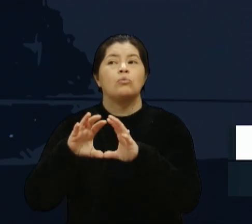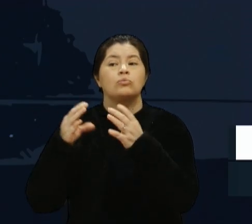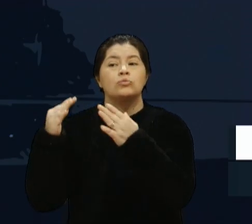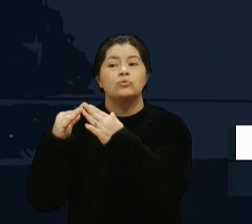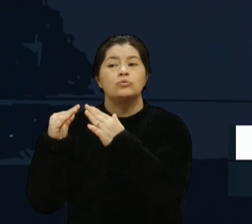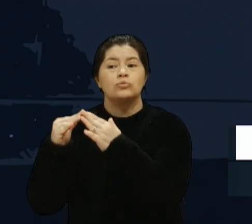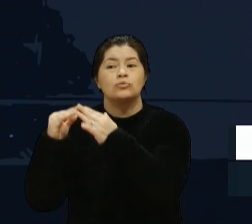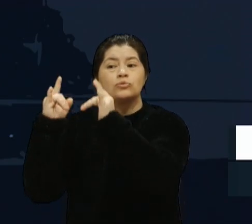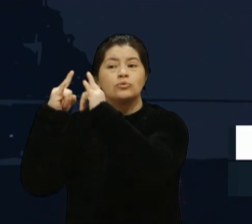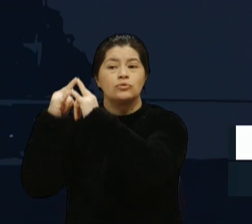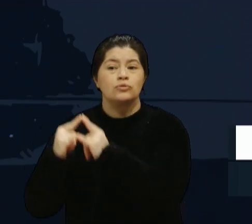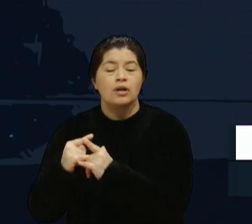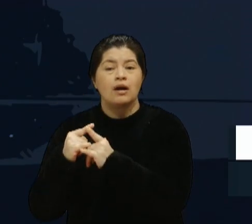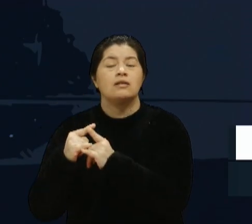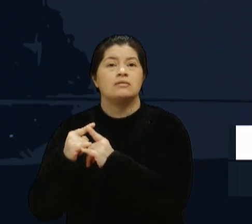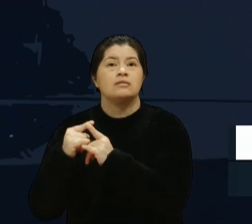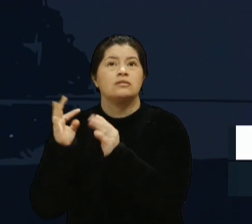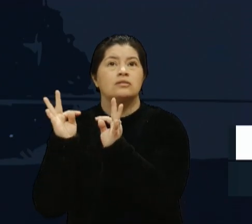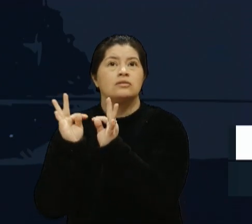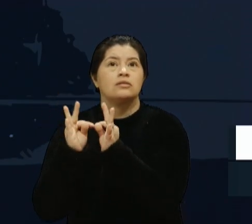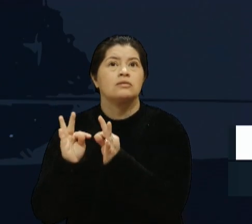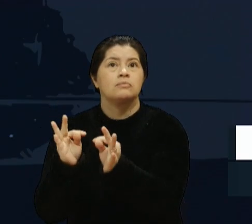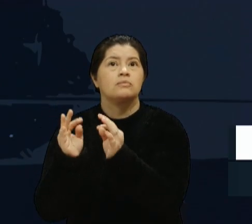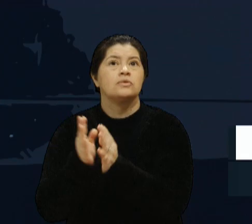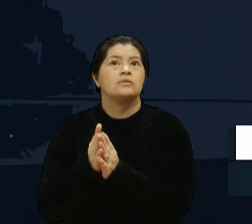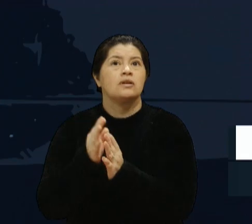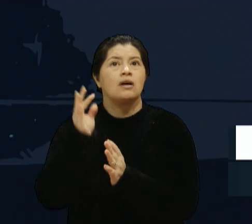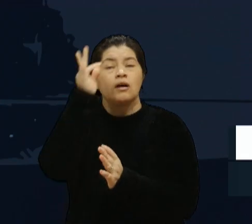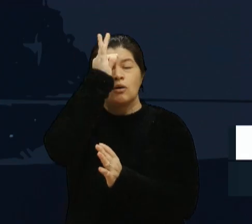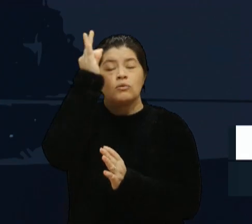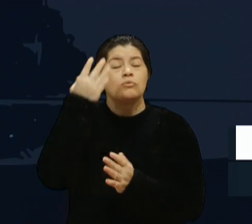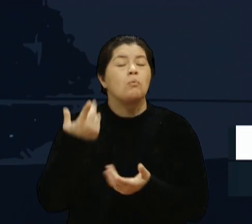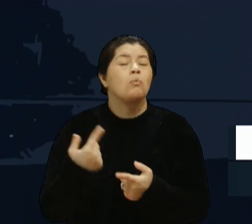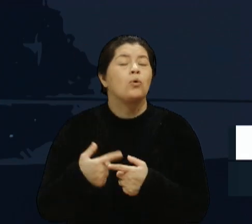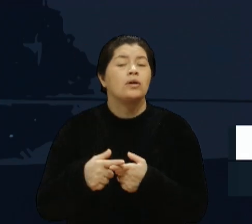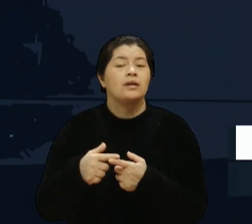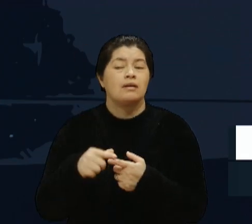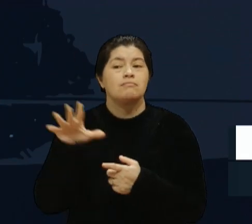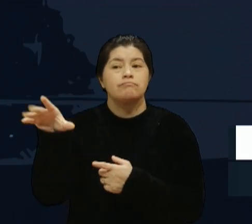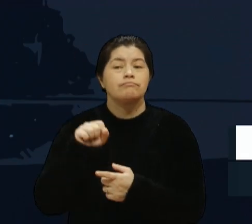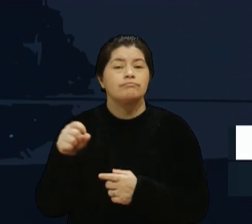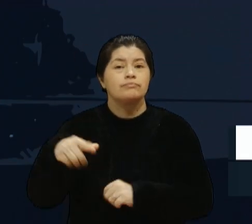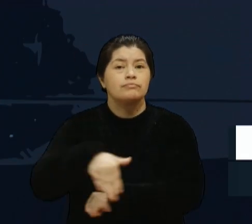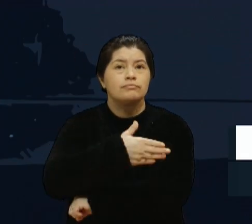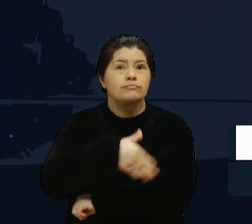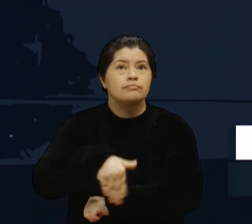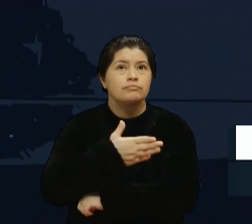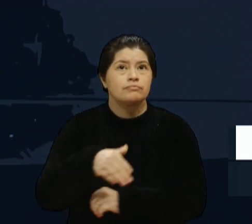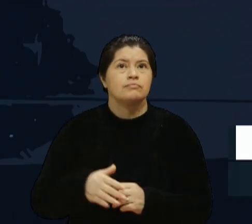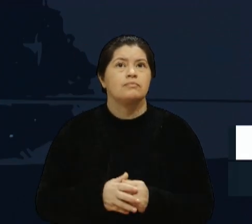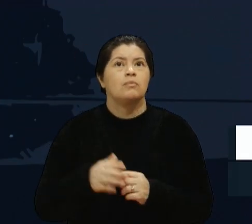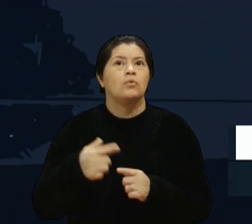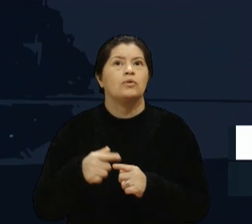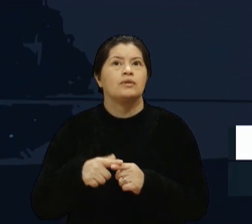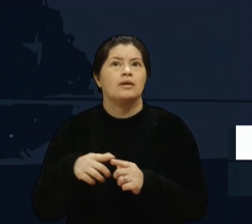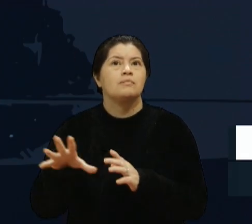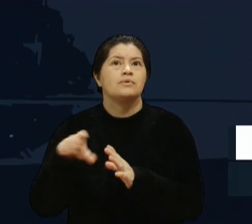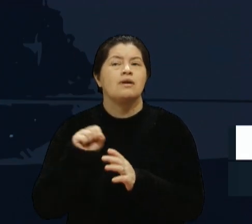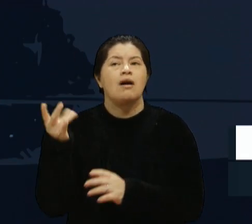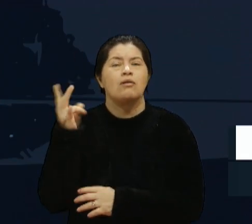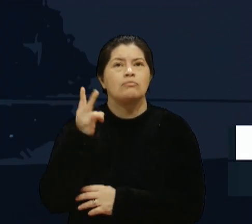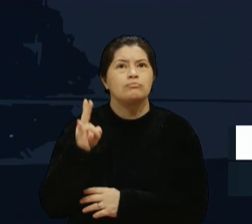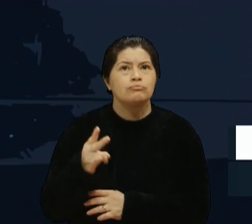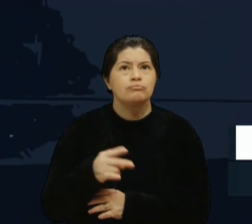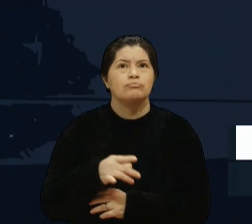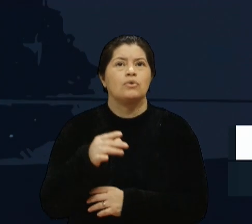nós podemos tomar no sentido dessas pessoas saírem da rua. Por quê? Simplesmente porque elas estão tomadas pelo processo da drogadição